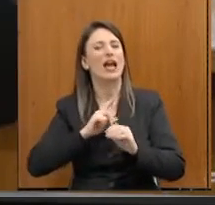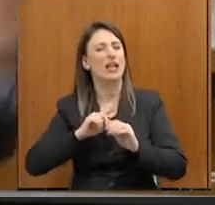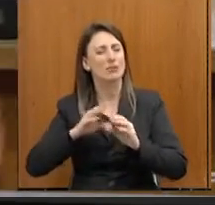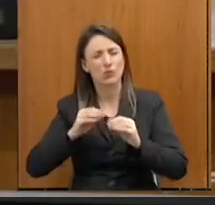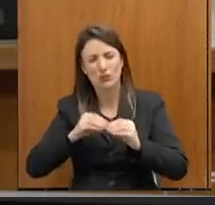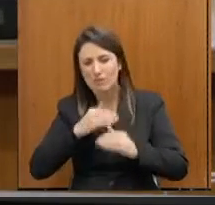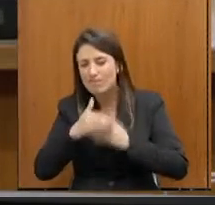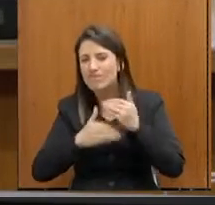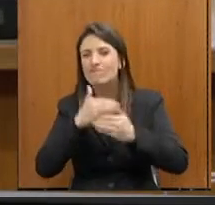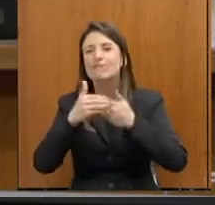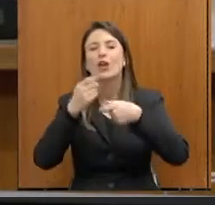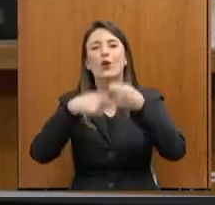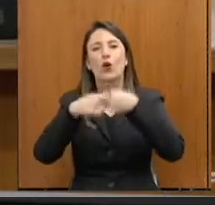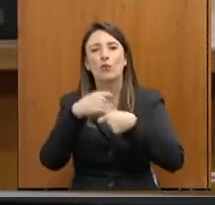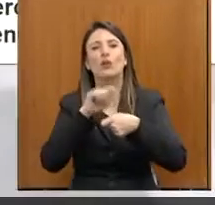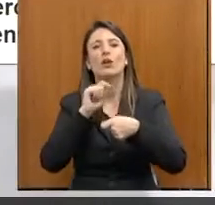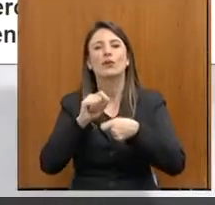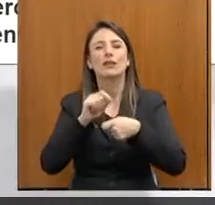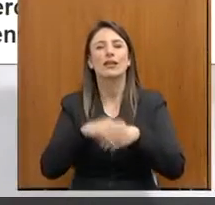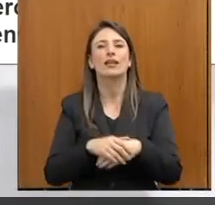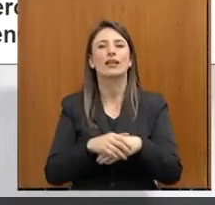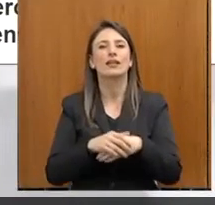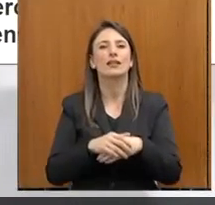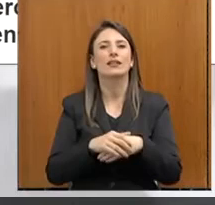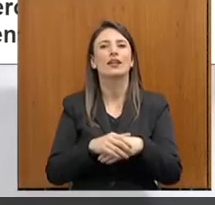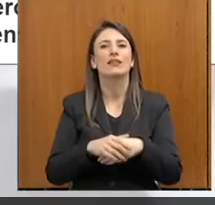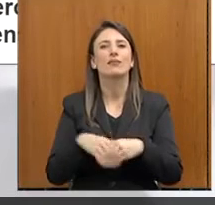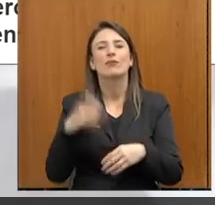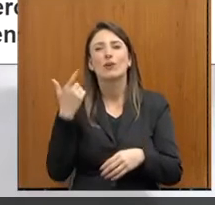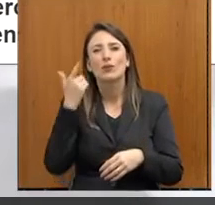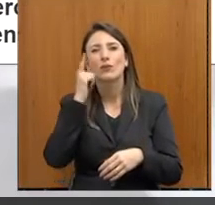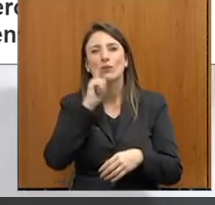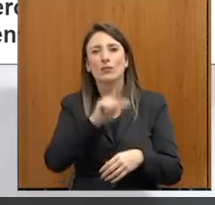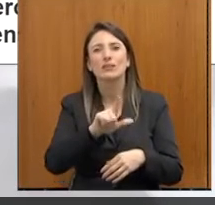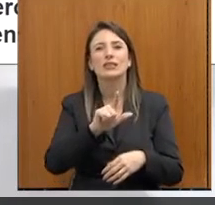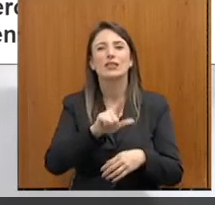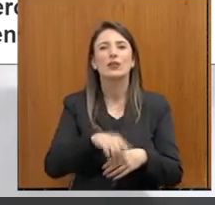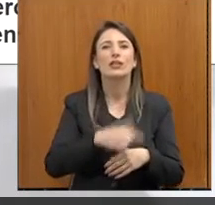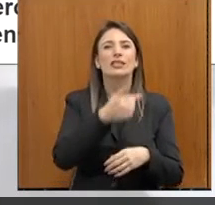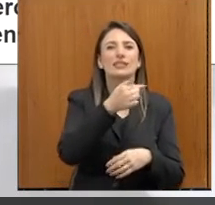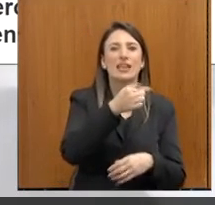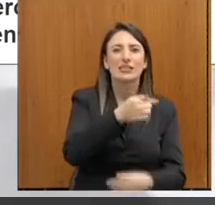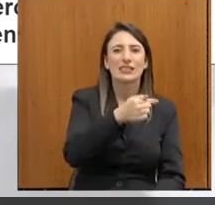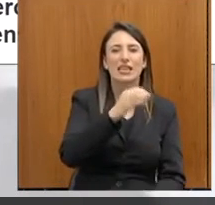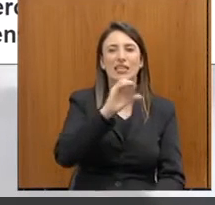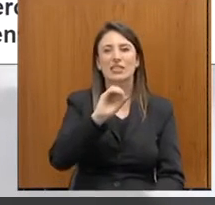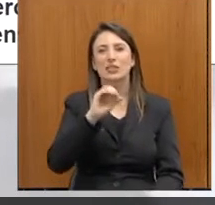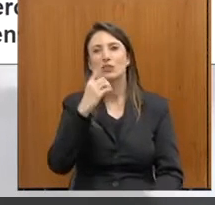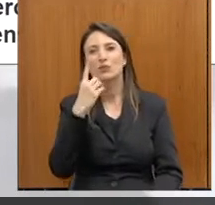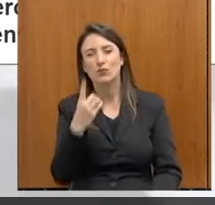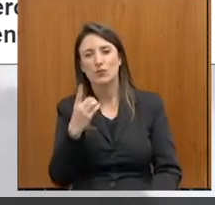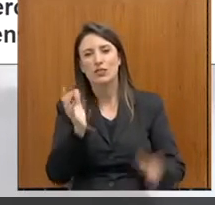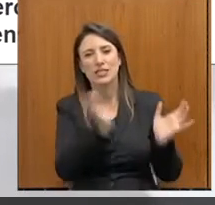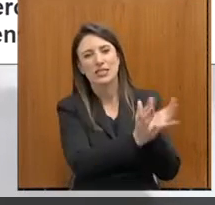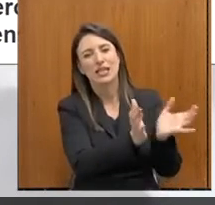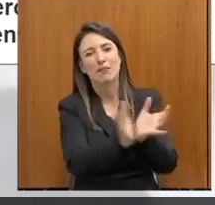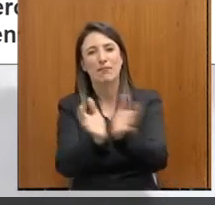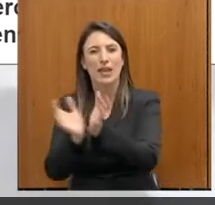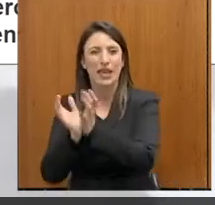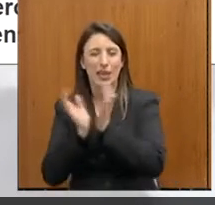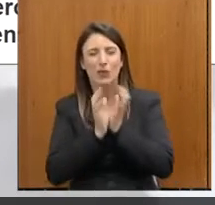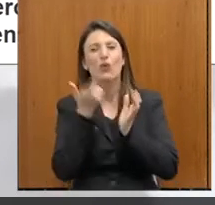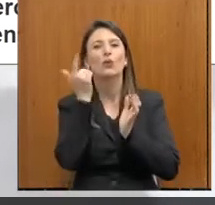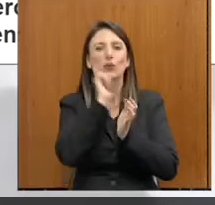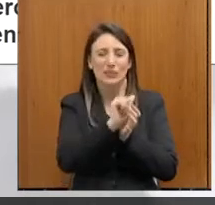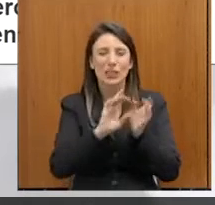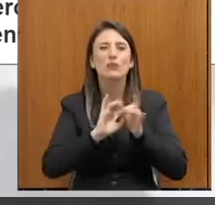é a dispensa para 701 segmentos econômicos a nossa economia no total de finais aí